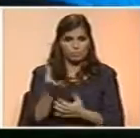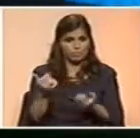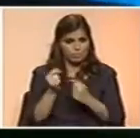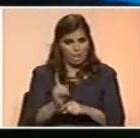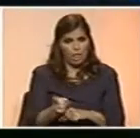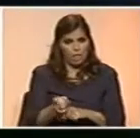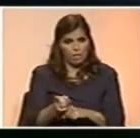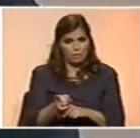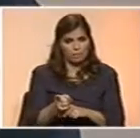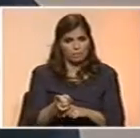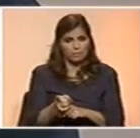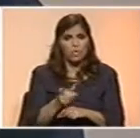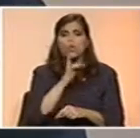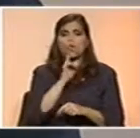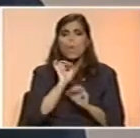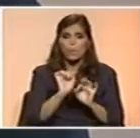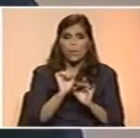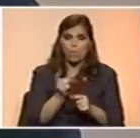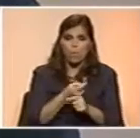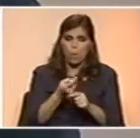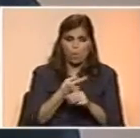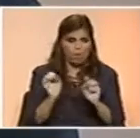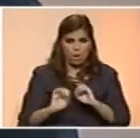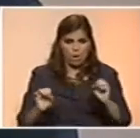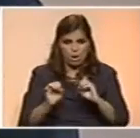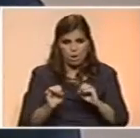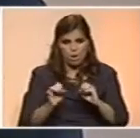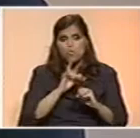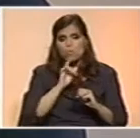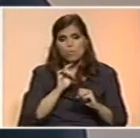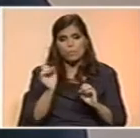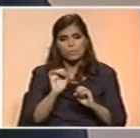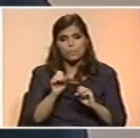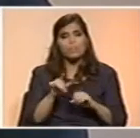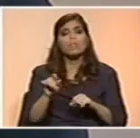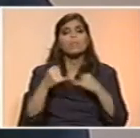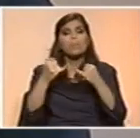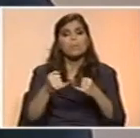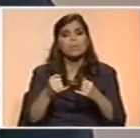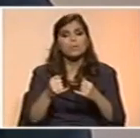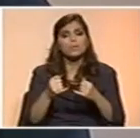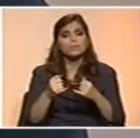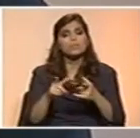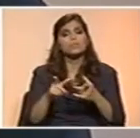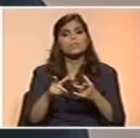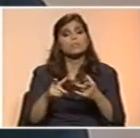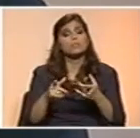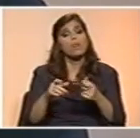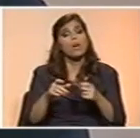recepção não têm um nome específico. Não, são atividades normais. E depois tem então o Social Erasmus, que é o quê? O Social